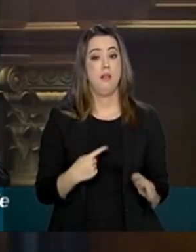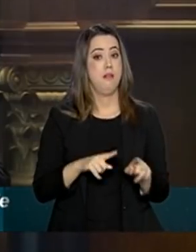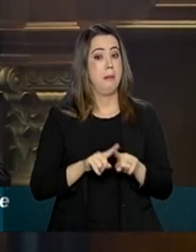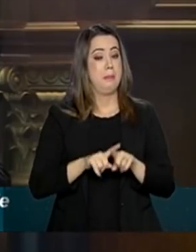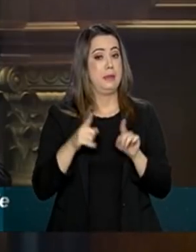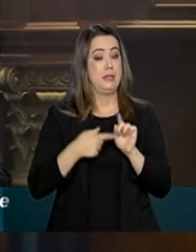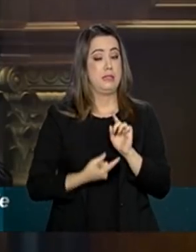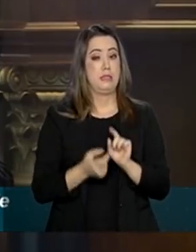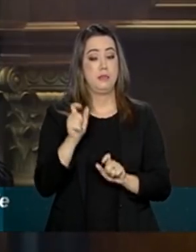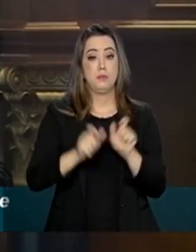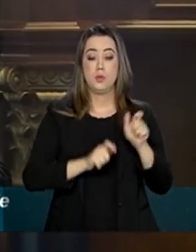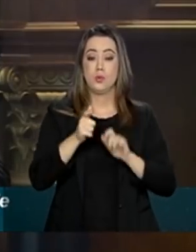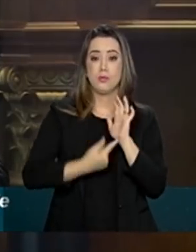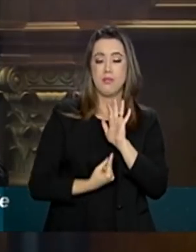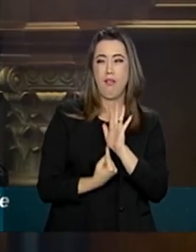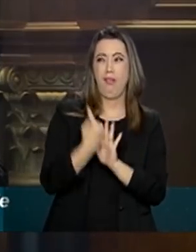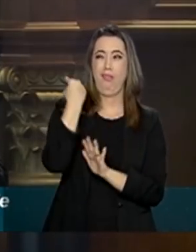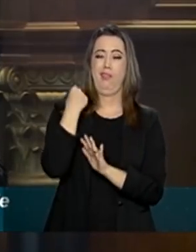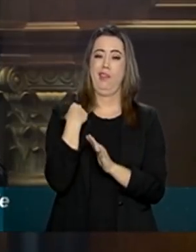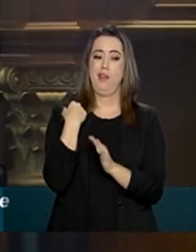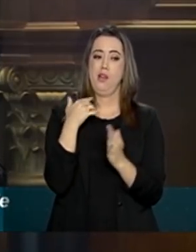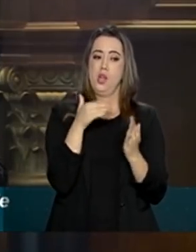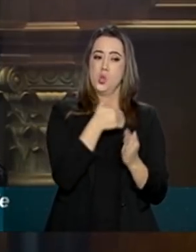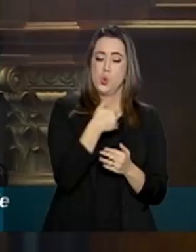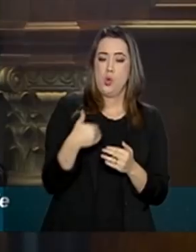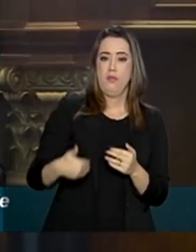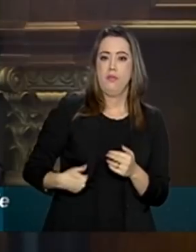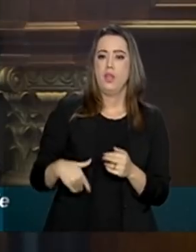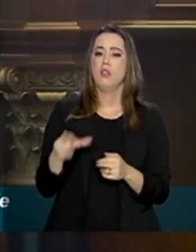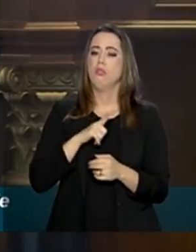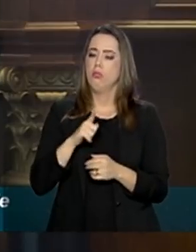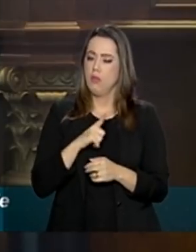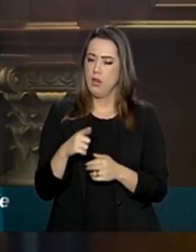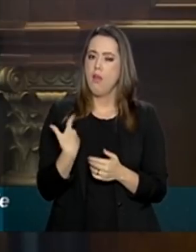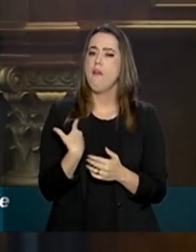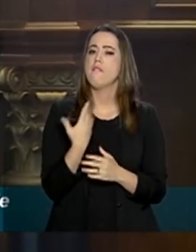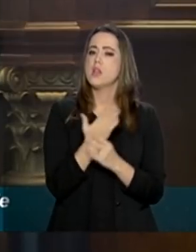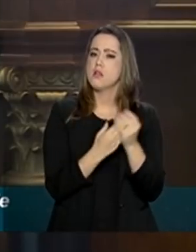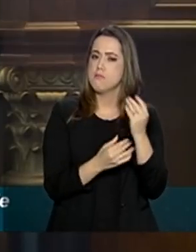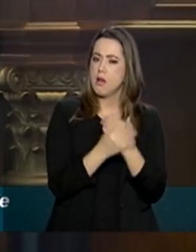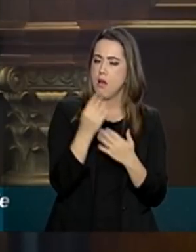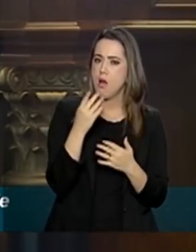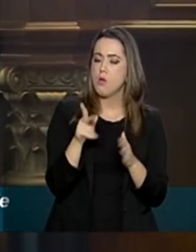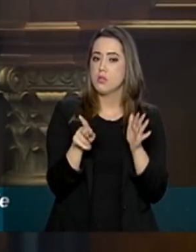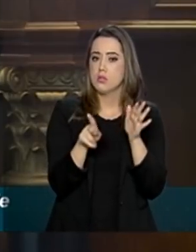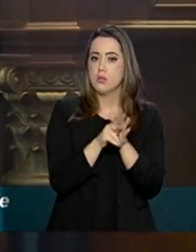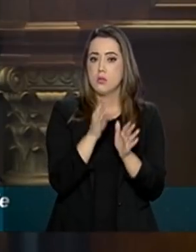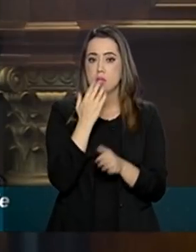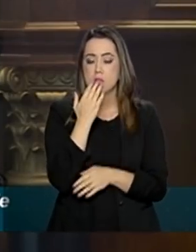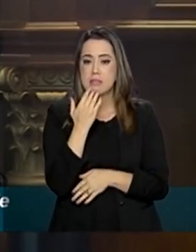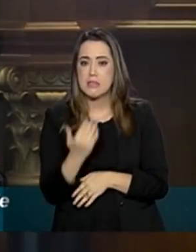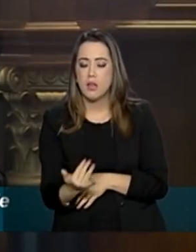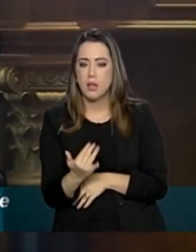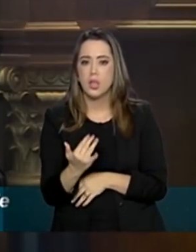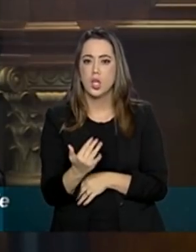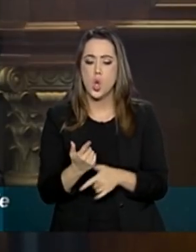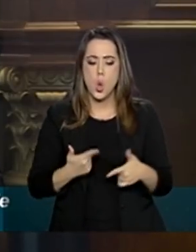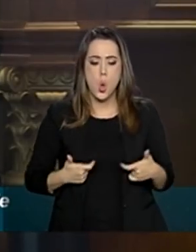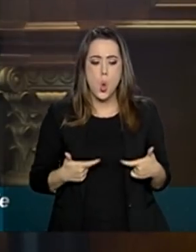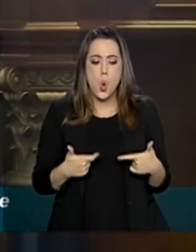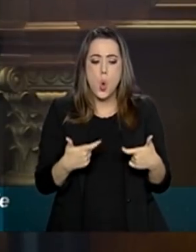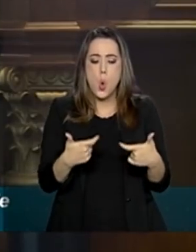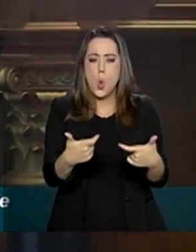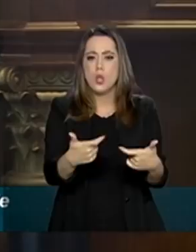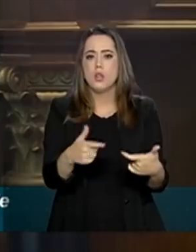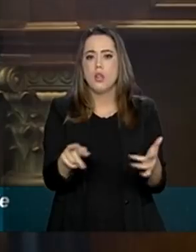teve em sua história suas mãos manchadas de sangue na luta armada,